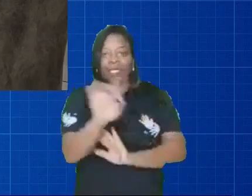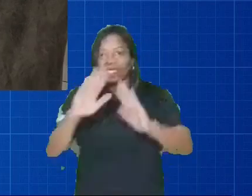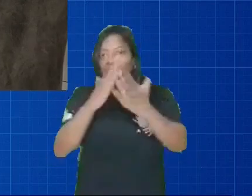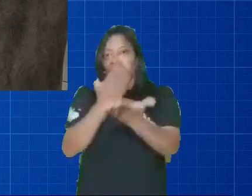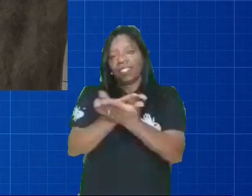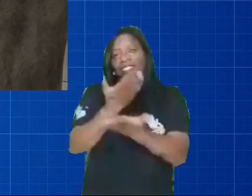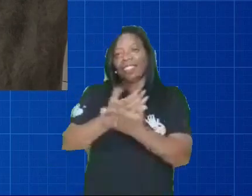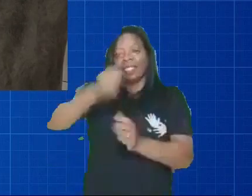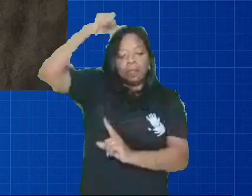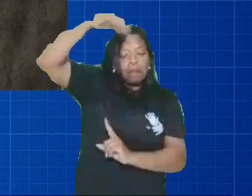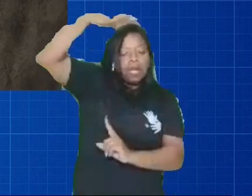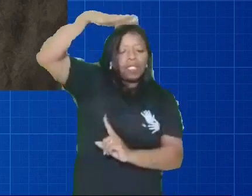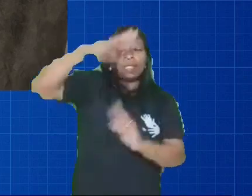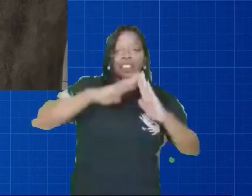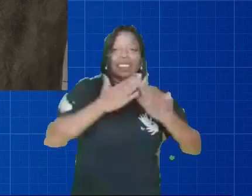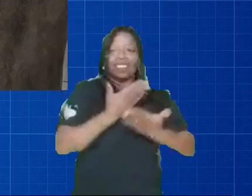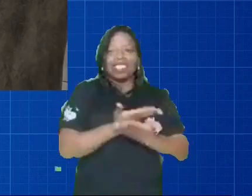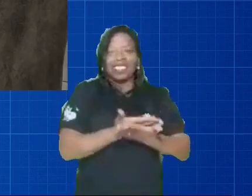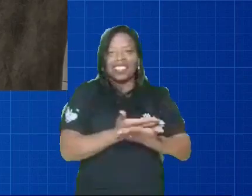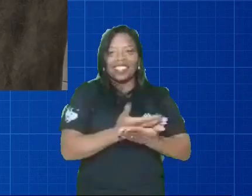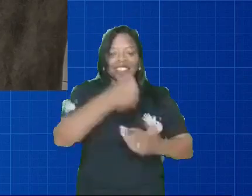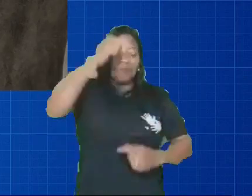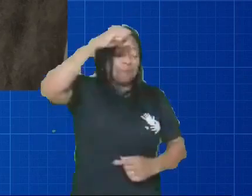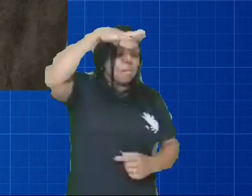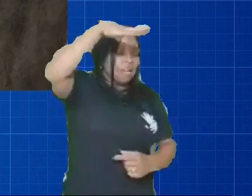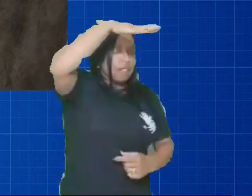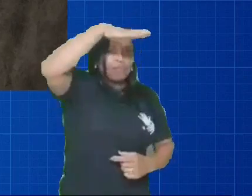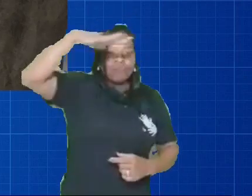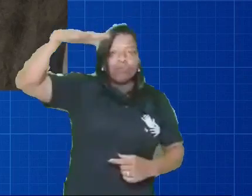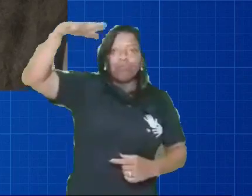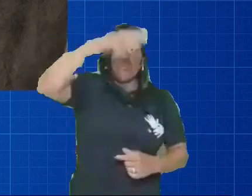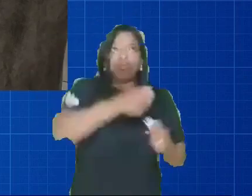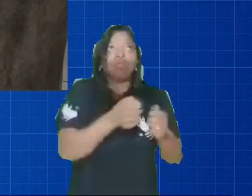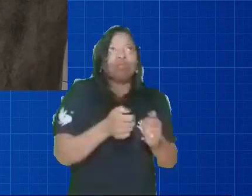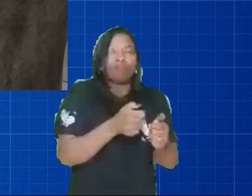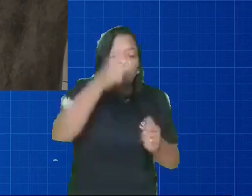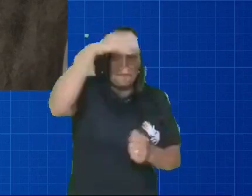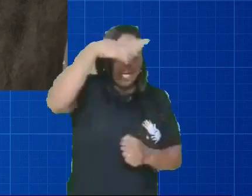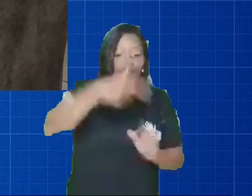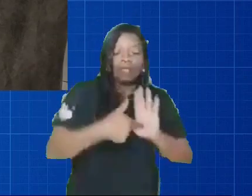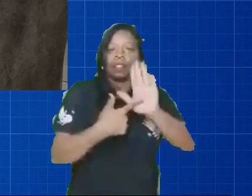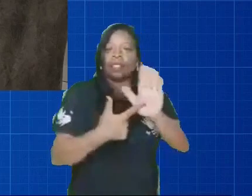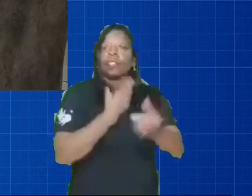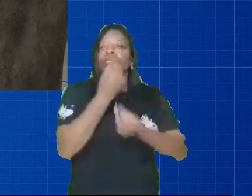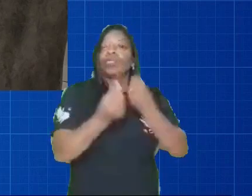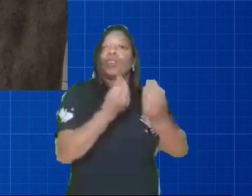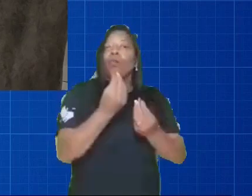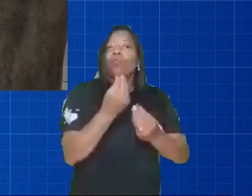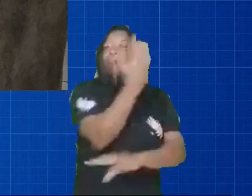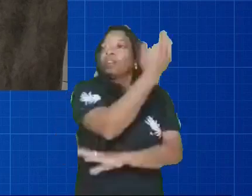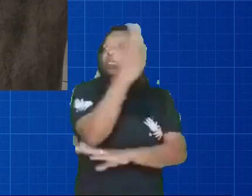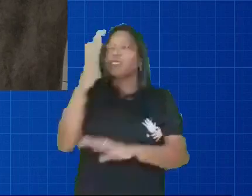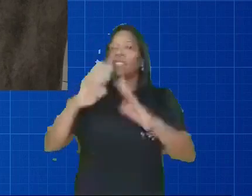cima da escola, né? Assim, um pouquinho de cima da escola para ver o entorno, o macroambiente da escola. Então, claro que a gente percebeu que tem escolas que têm